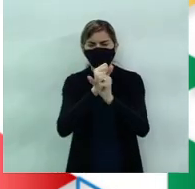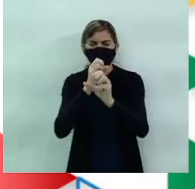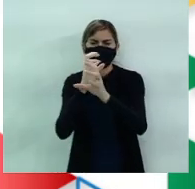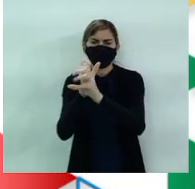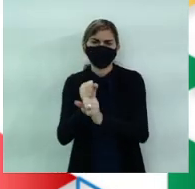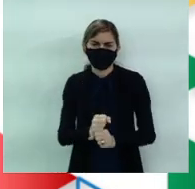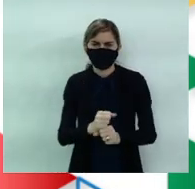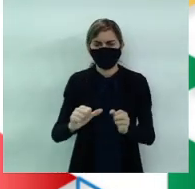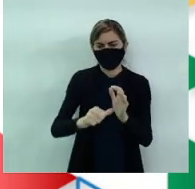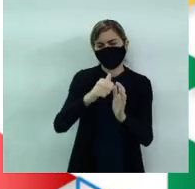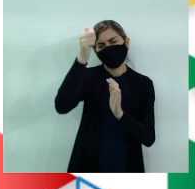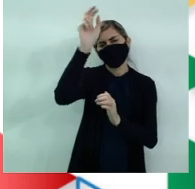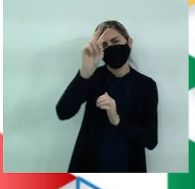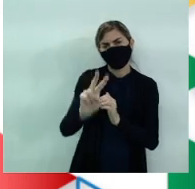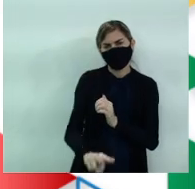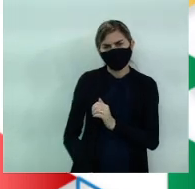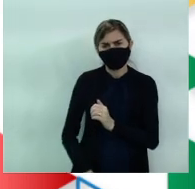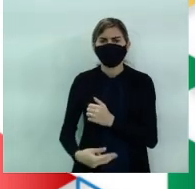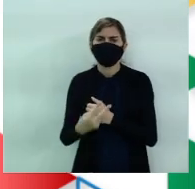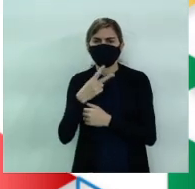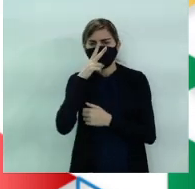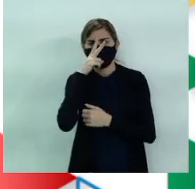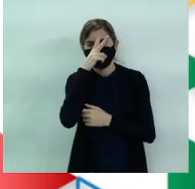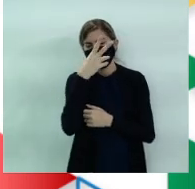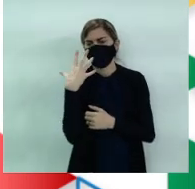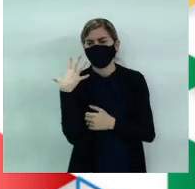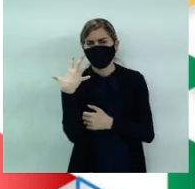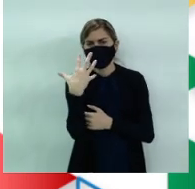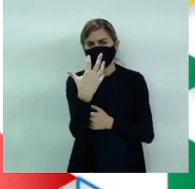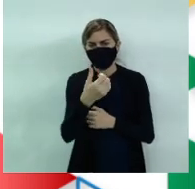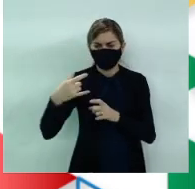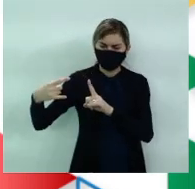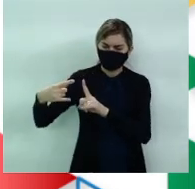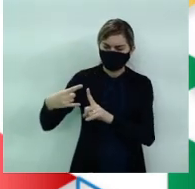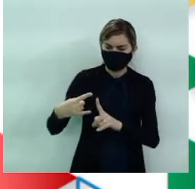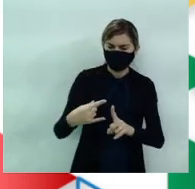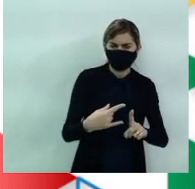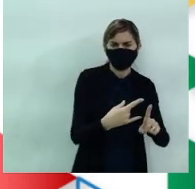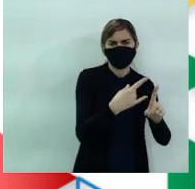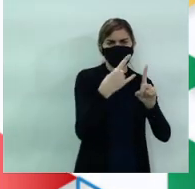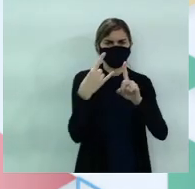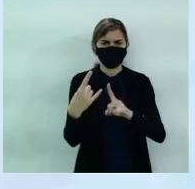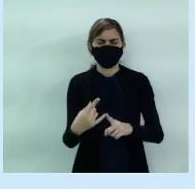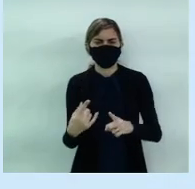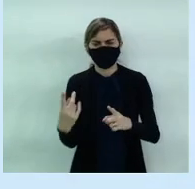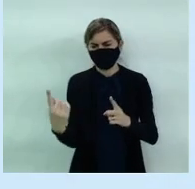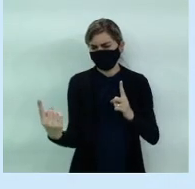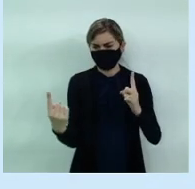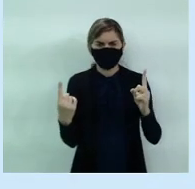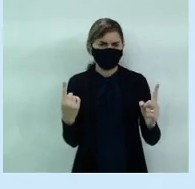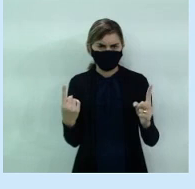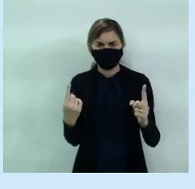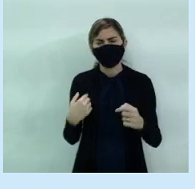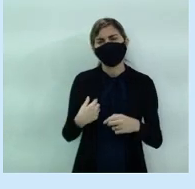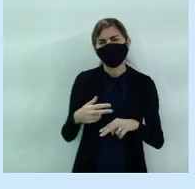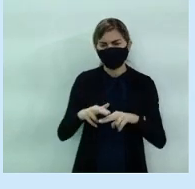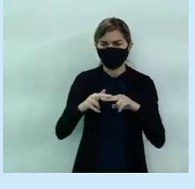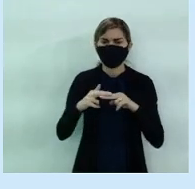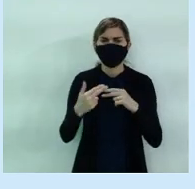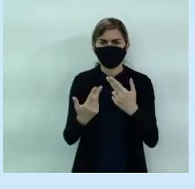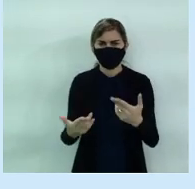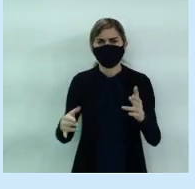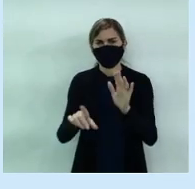pela primeira vez a força de atração gravitacional entre dois corpos por meio